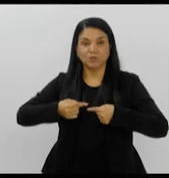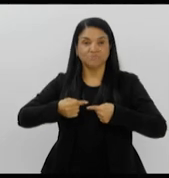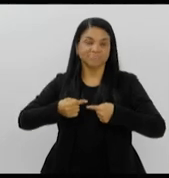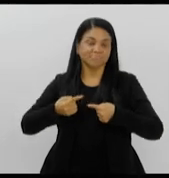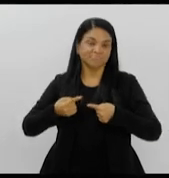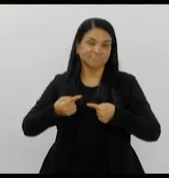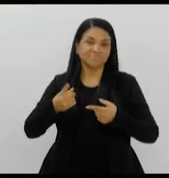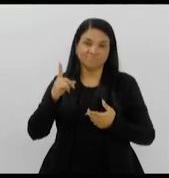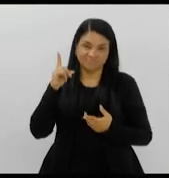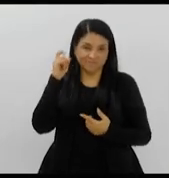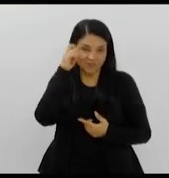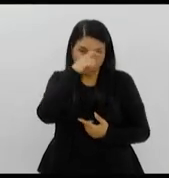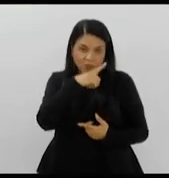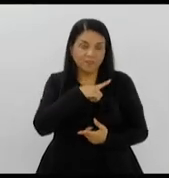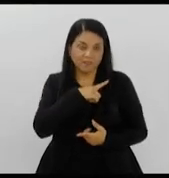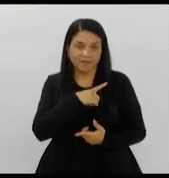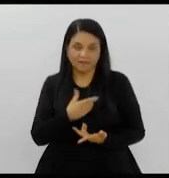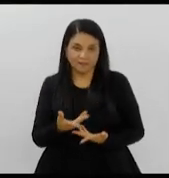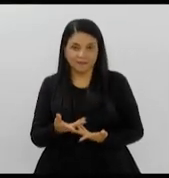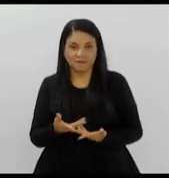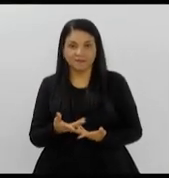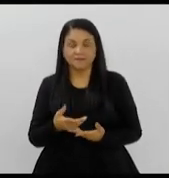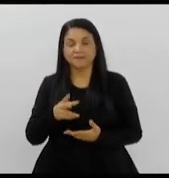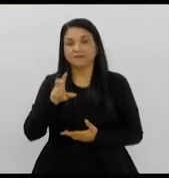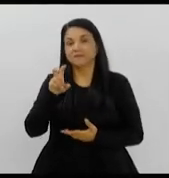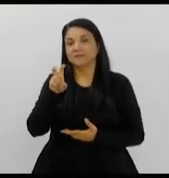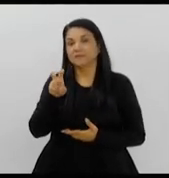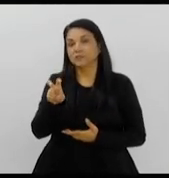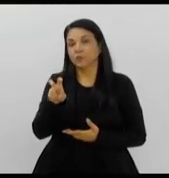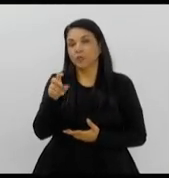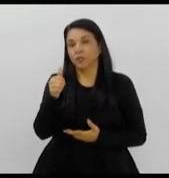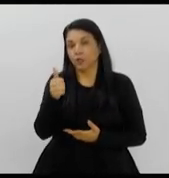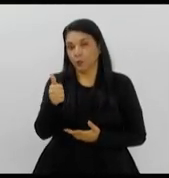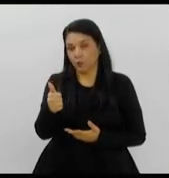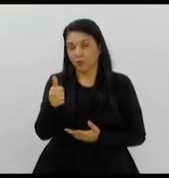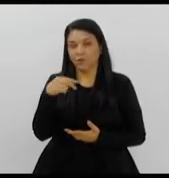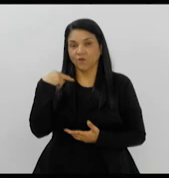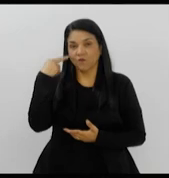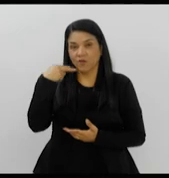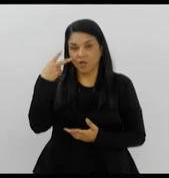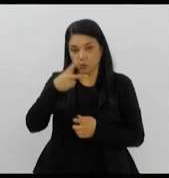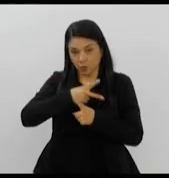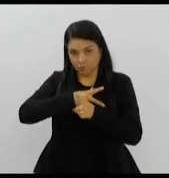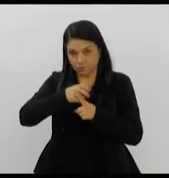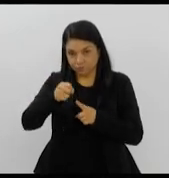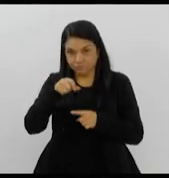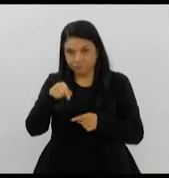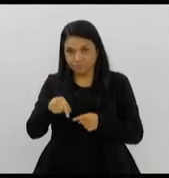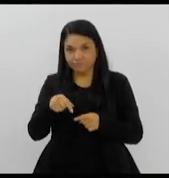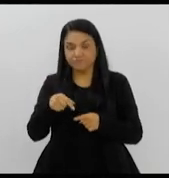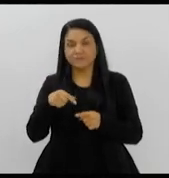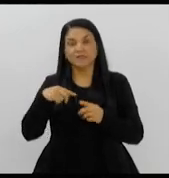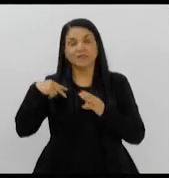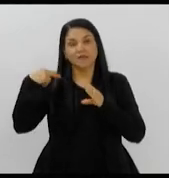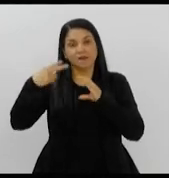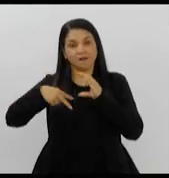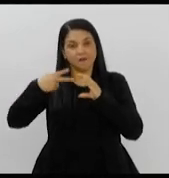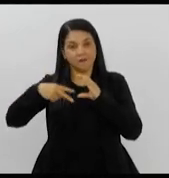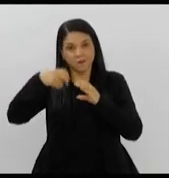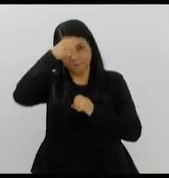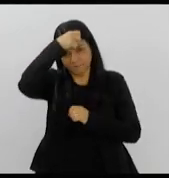de dificuldade. Então, os 51 vereadores eleitos na Câmara Municipal,